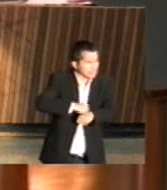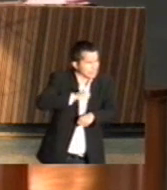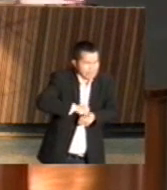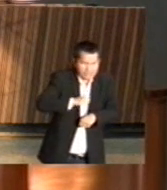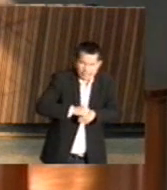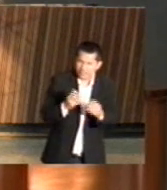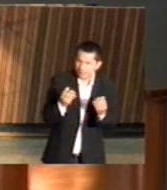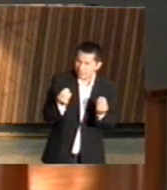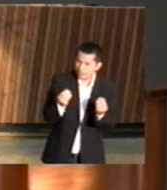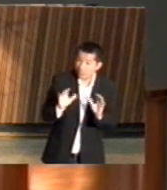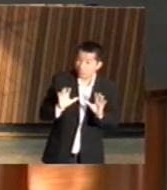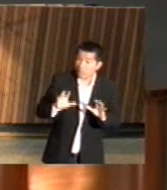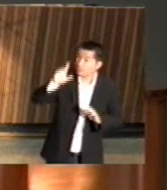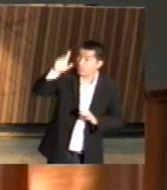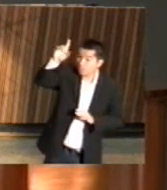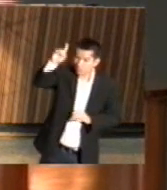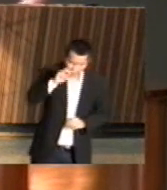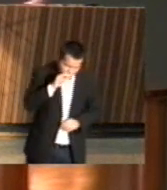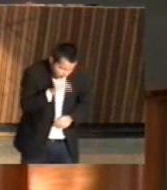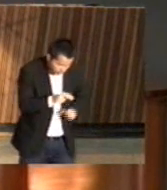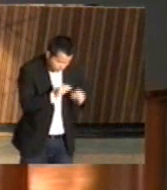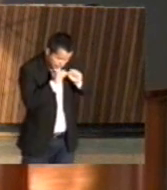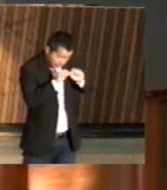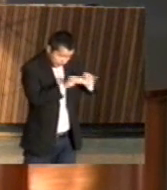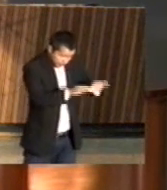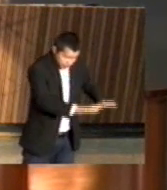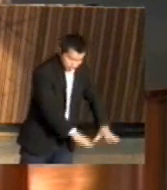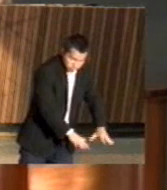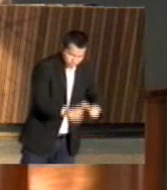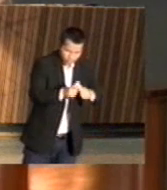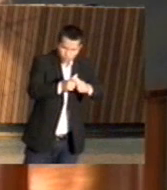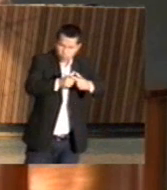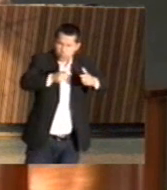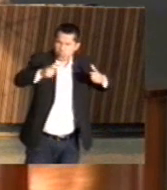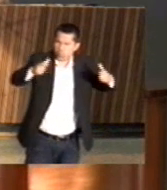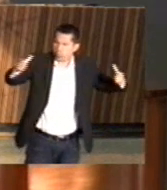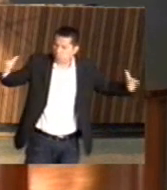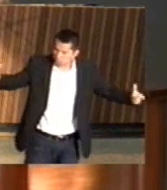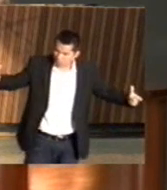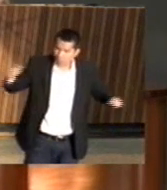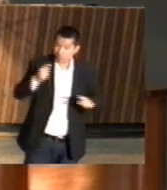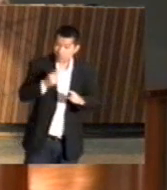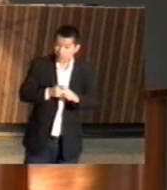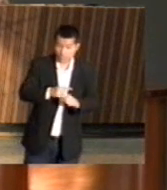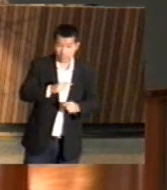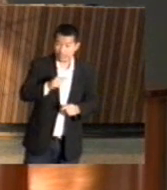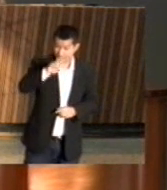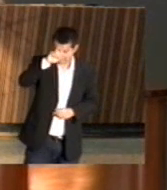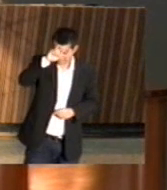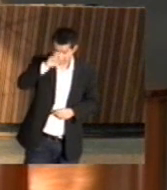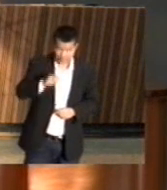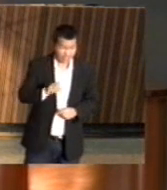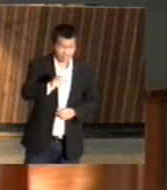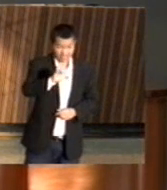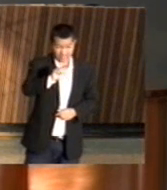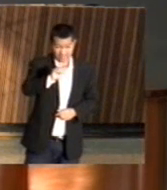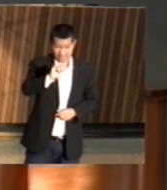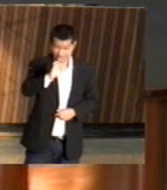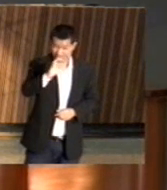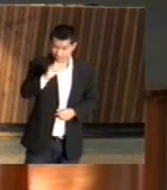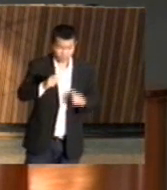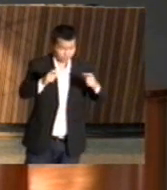voltaram, Deus os abençoara, voltaram cheios de prosperidade e eram prósperos criadores dos